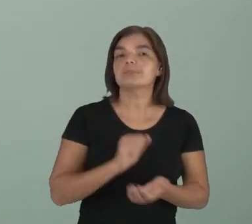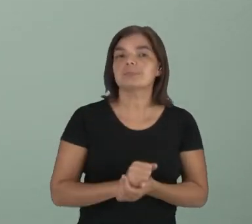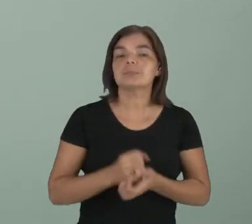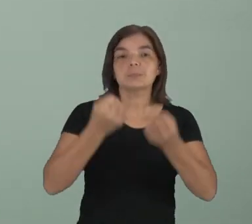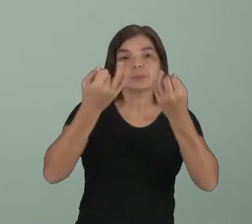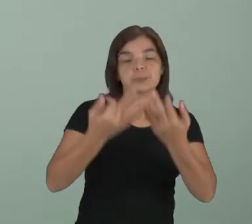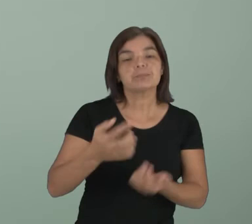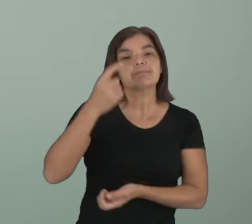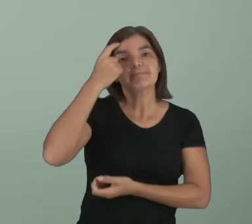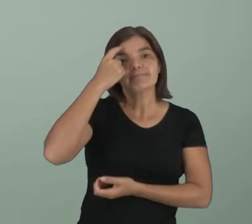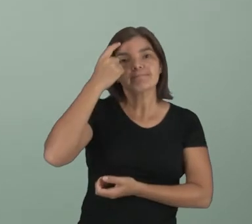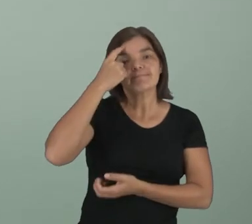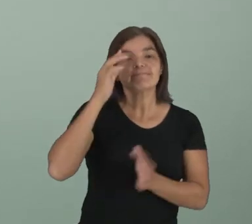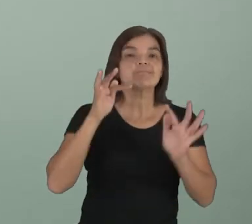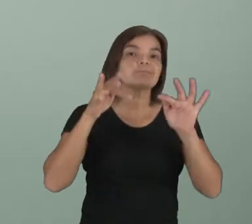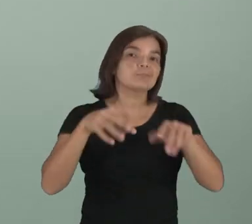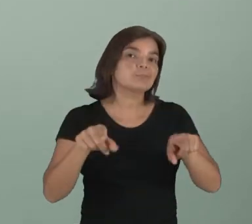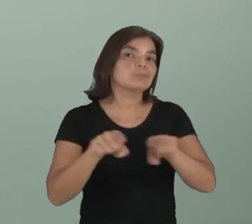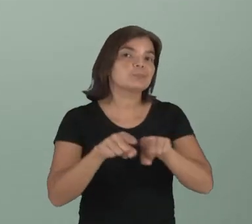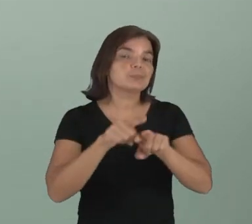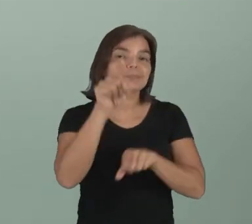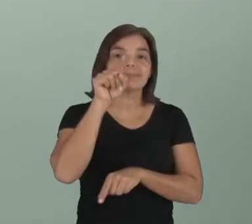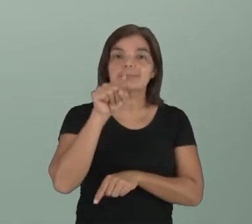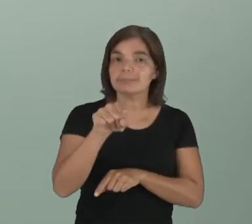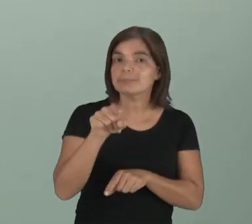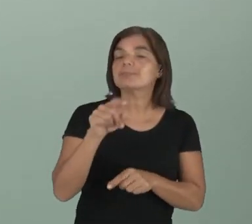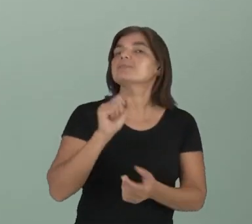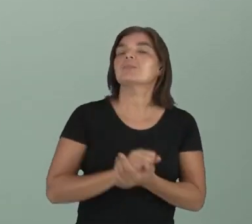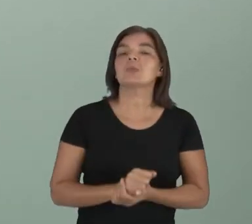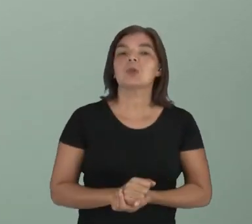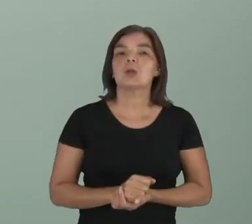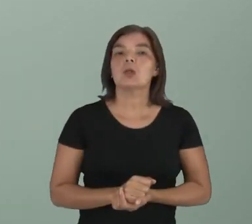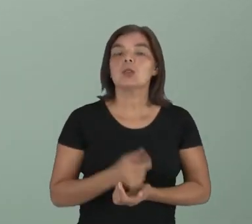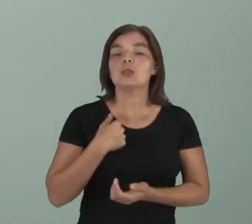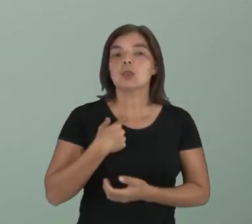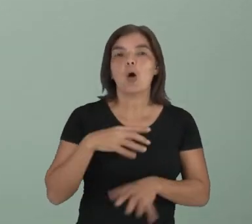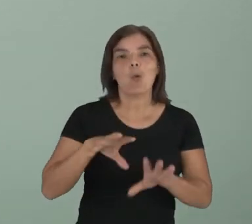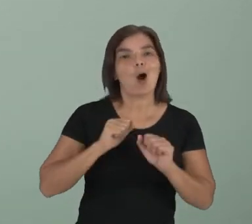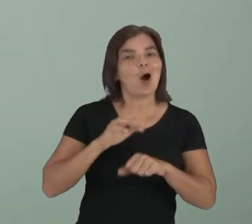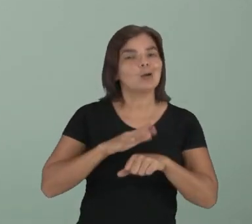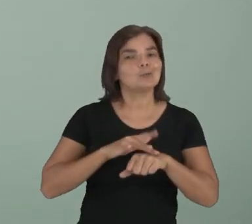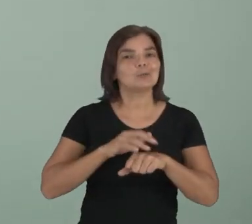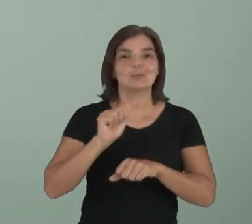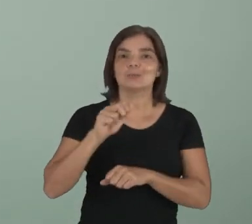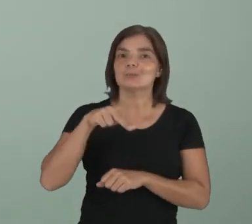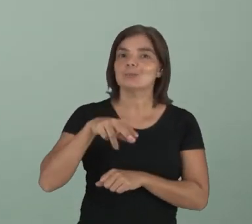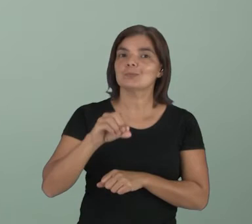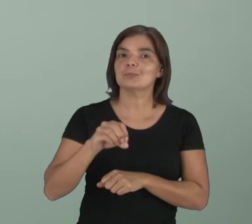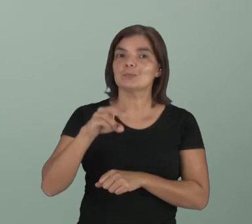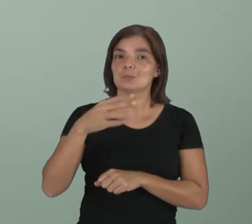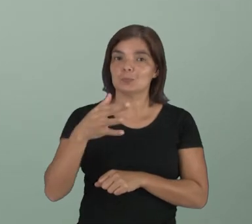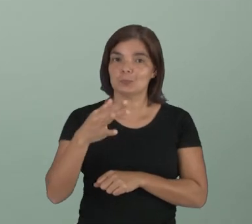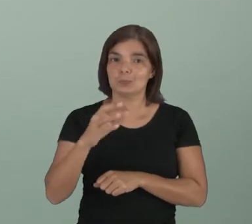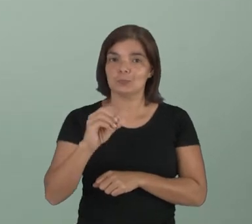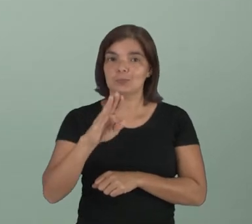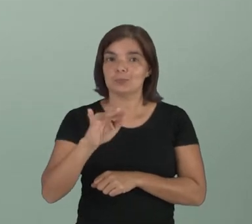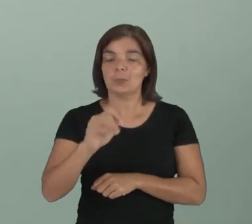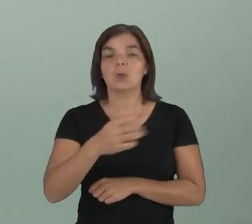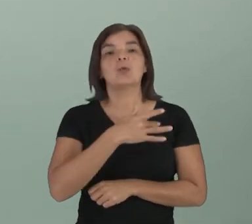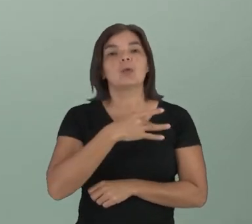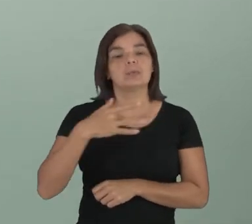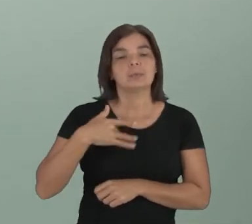Ele faz reflexões ao final para que você não adquira a doença da nomofobia, para que você tenha uma vida